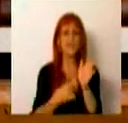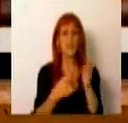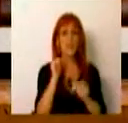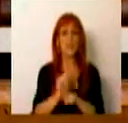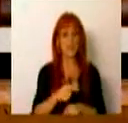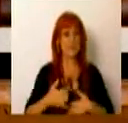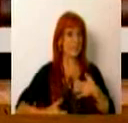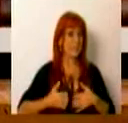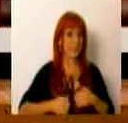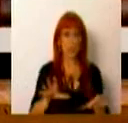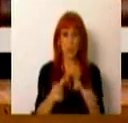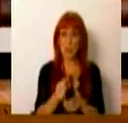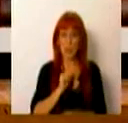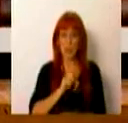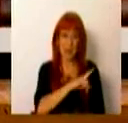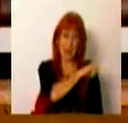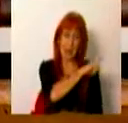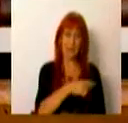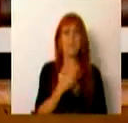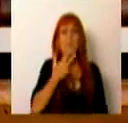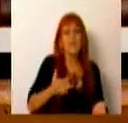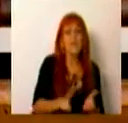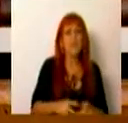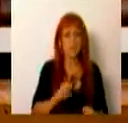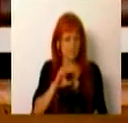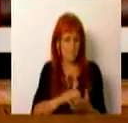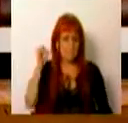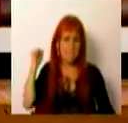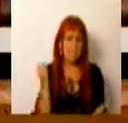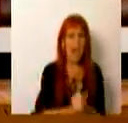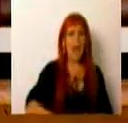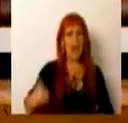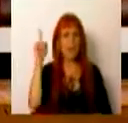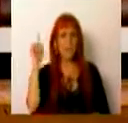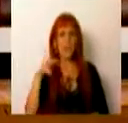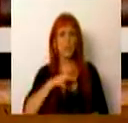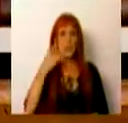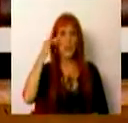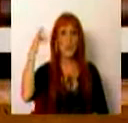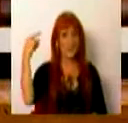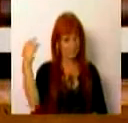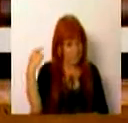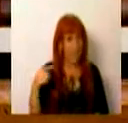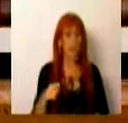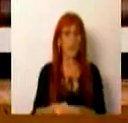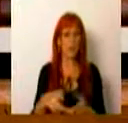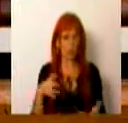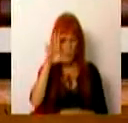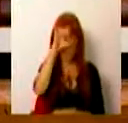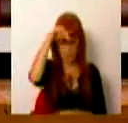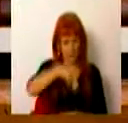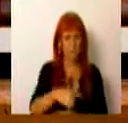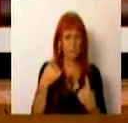necessidades e anseios da nossa comunidade, verdadeira marca da importância que os portugueses no estrangeiro têm para este